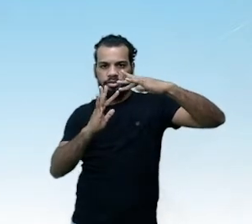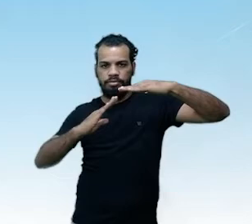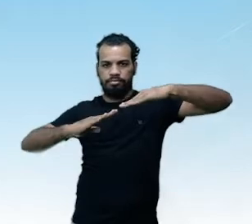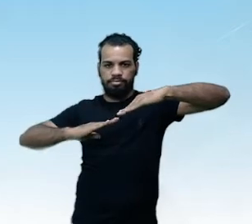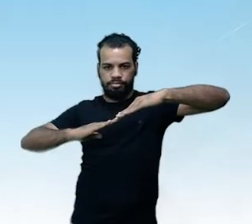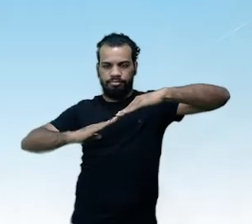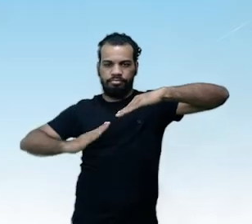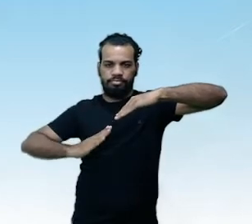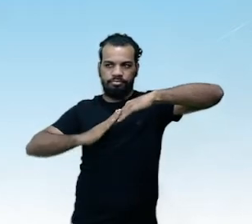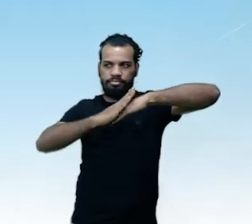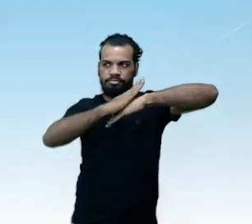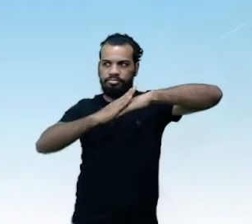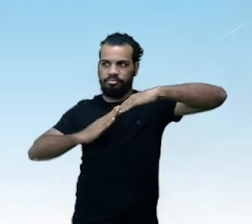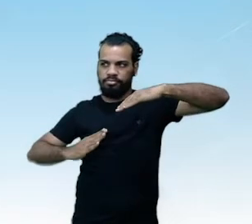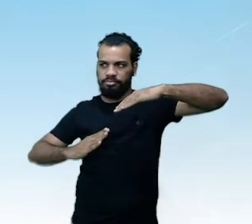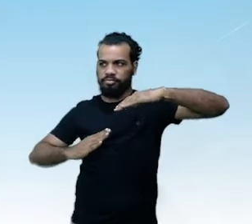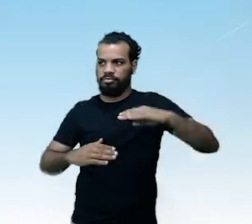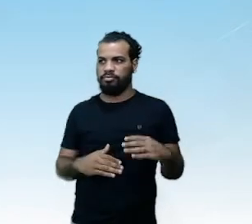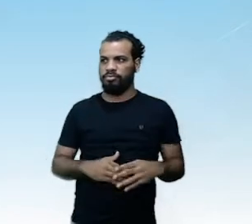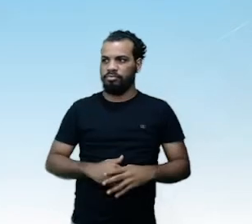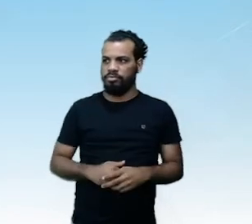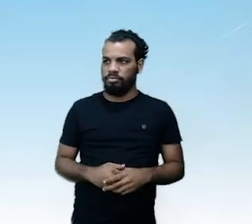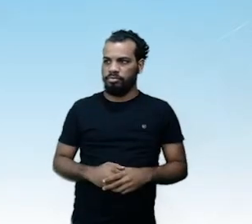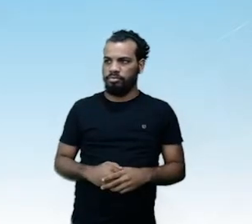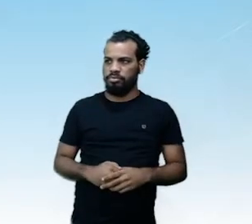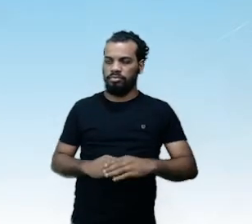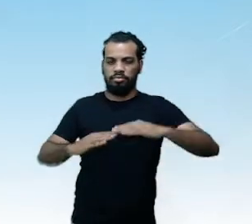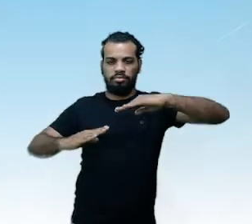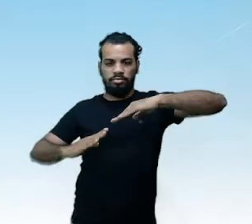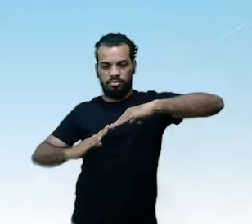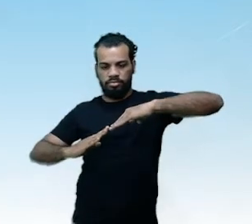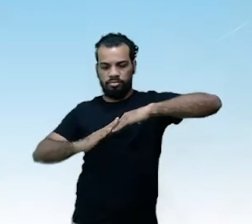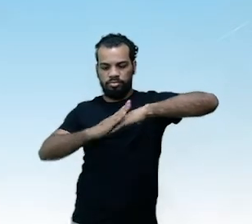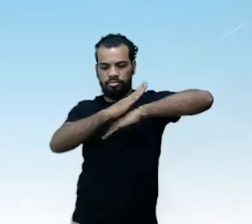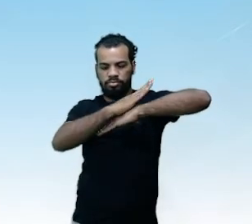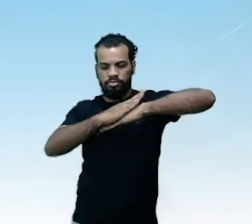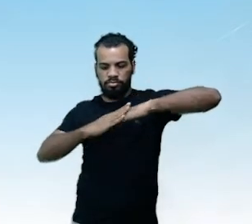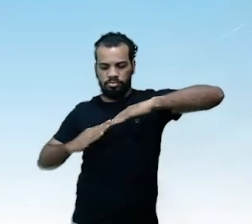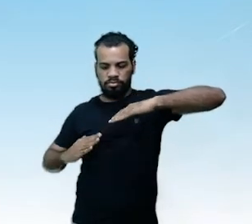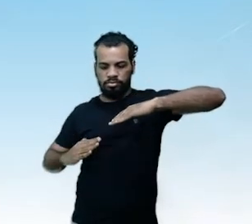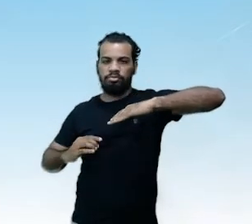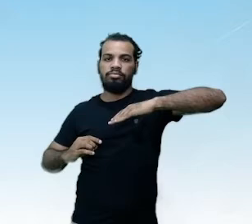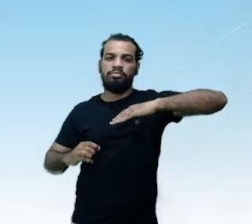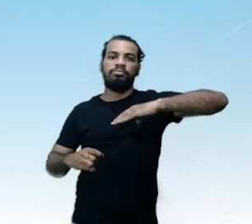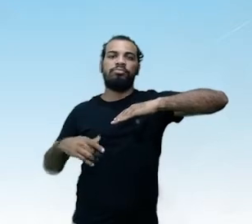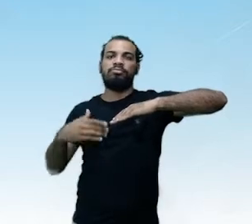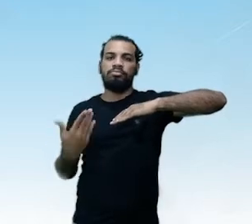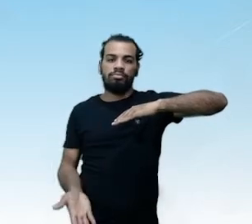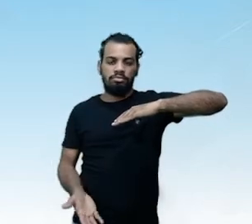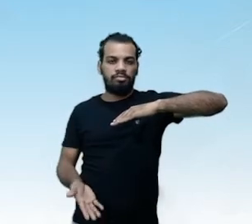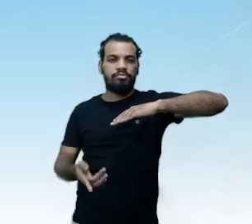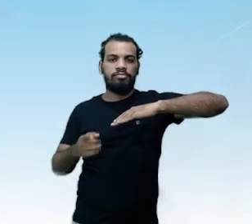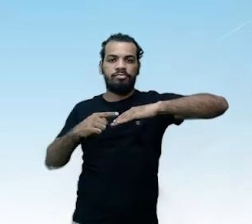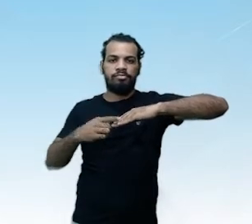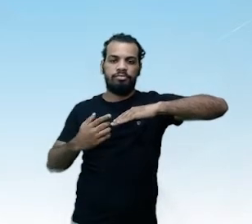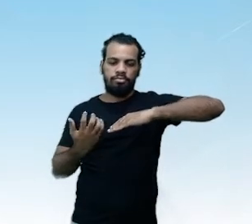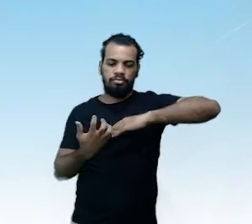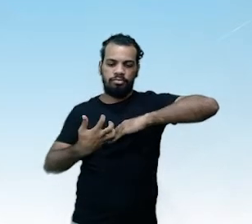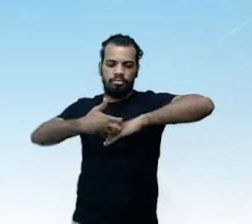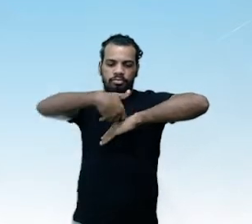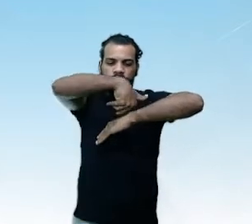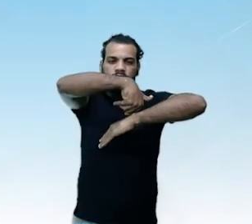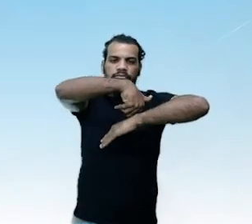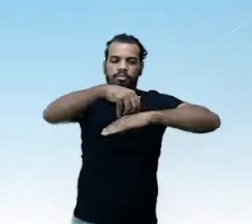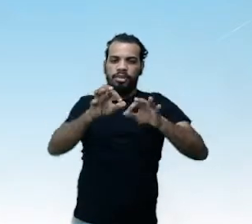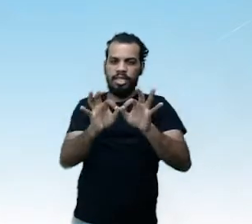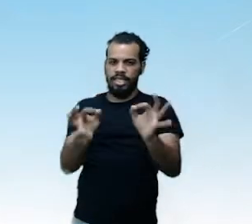uma rampa. E aí, dessa maneira, o plano inclinado ele se constitui como uma máquina simples. Por quê?